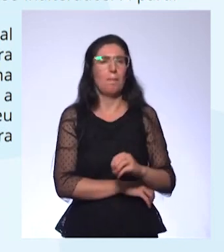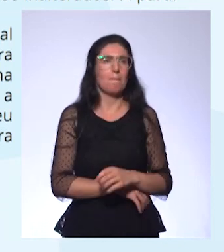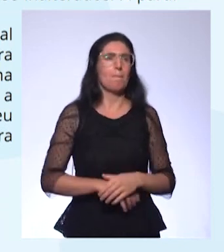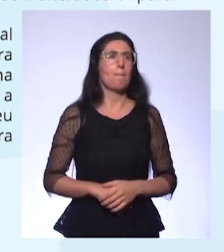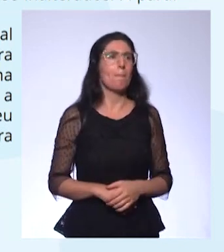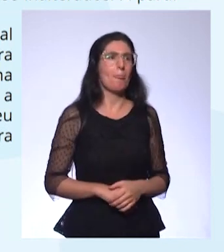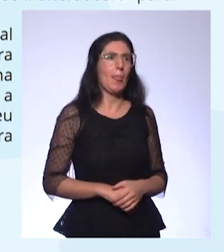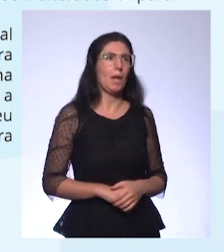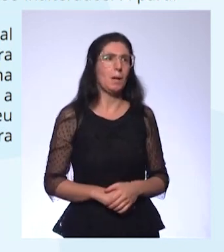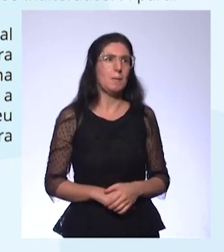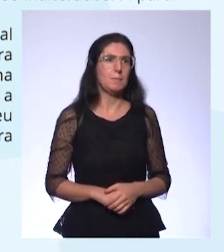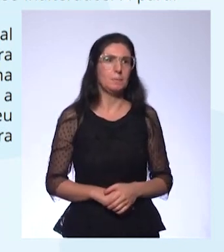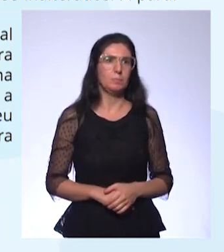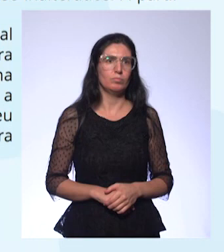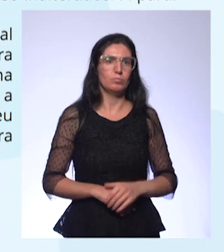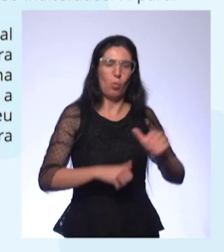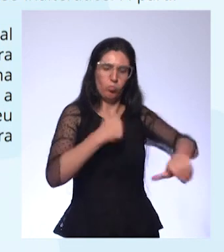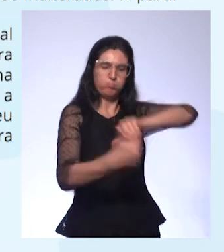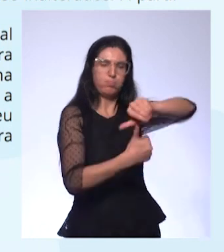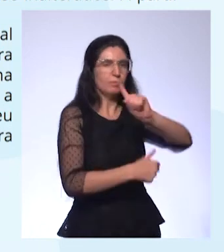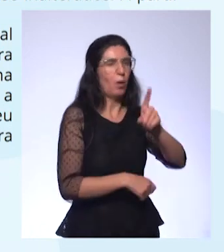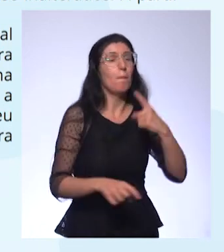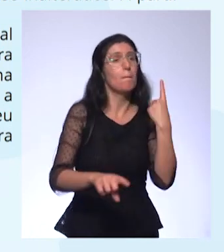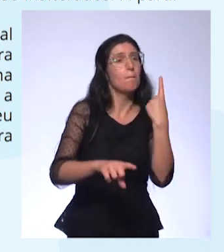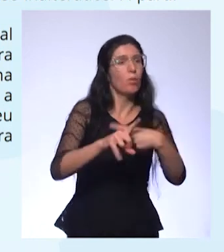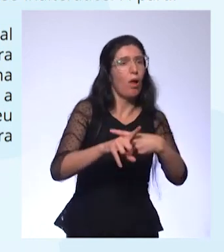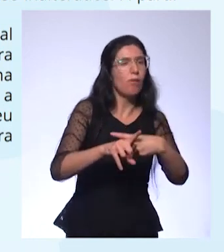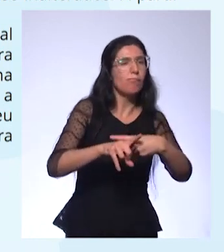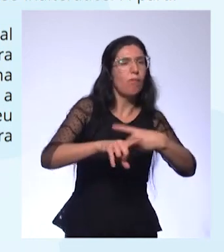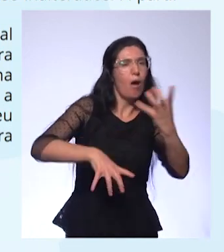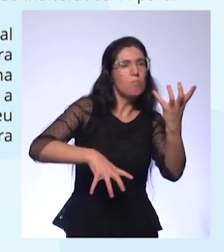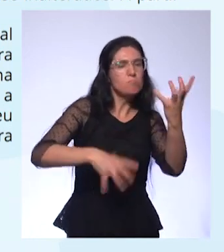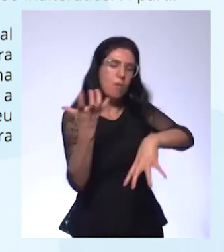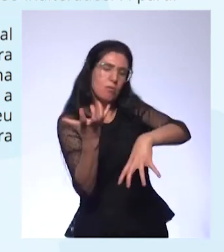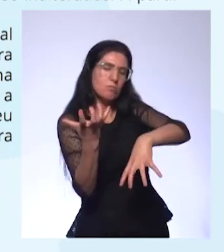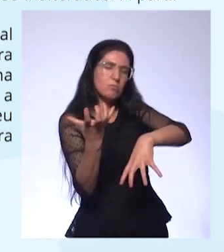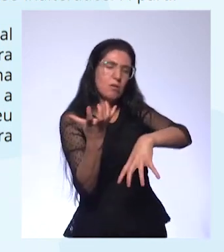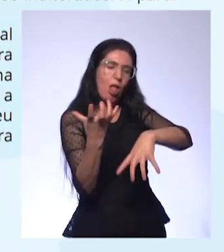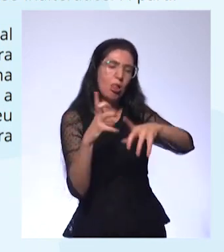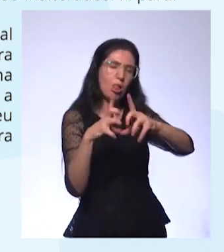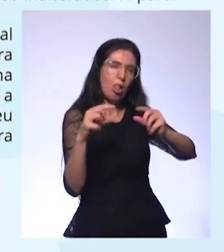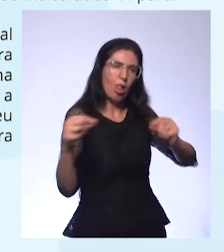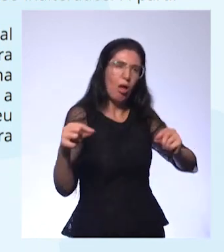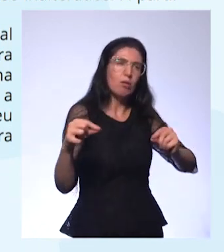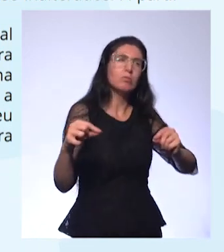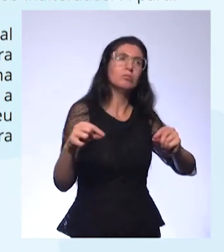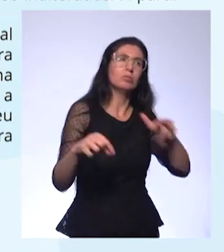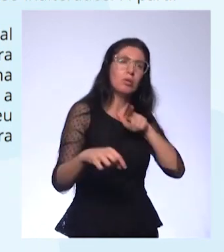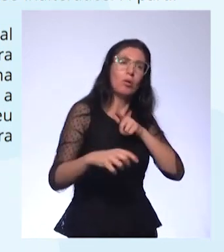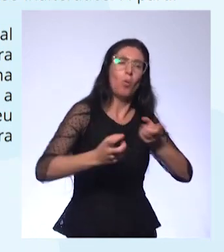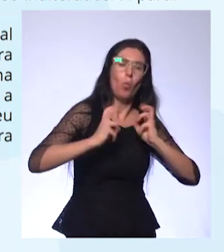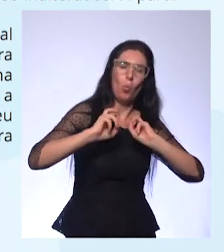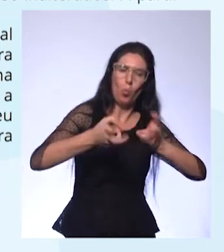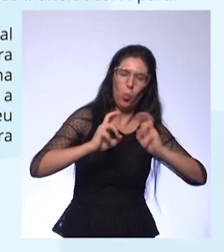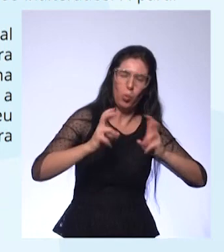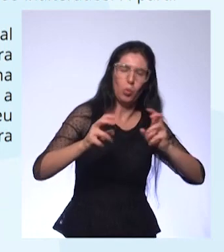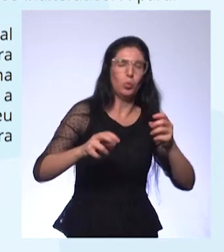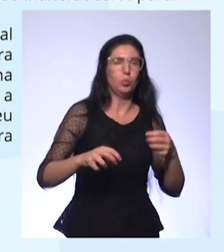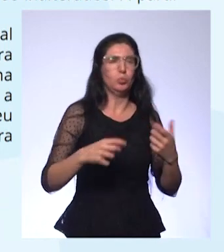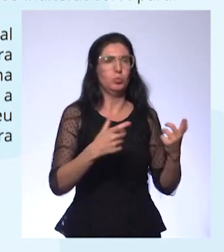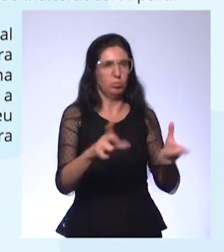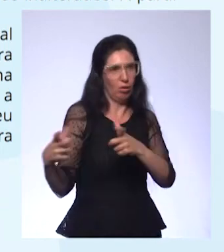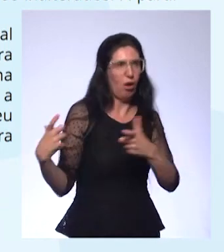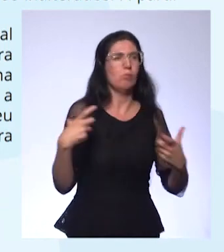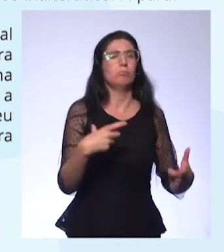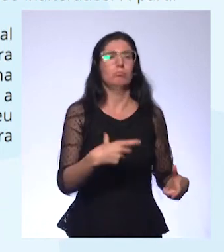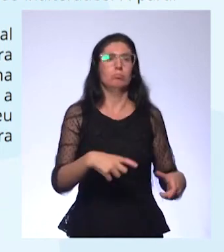mas aí teve a construção de Brasília, né, então teve essa questão aí de malhas rodoviárias, né, e aí se perdeu um pouco